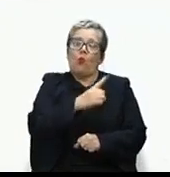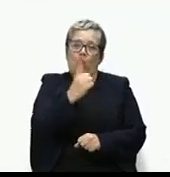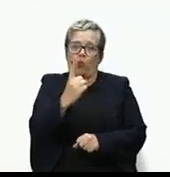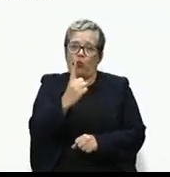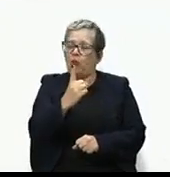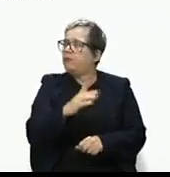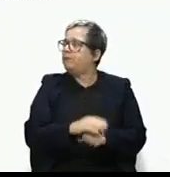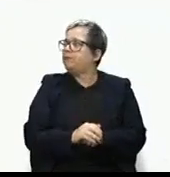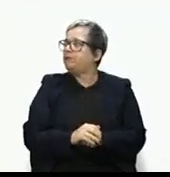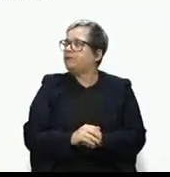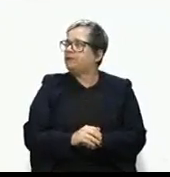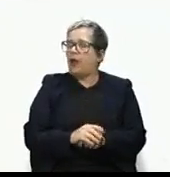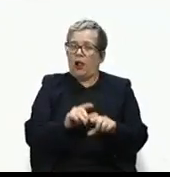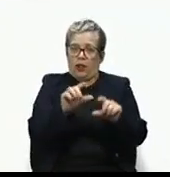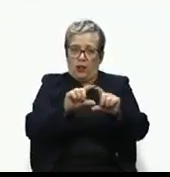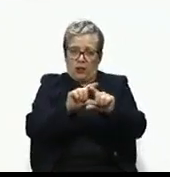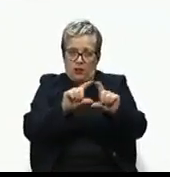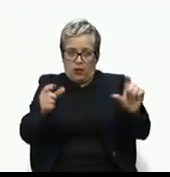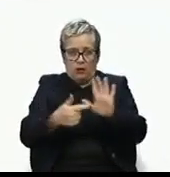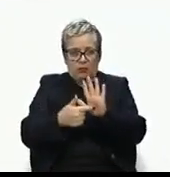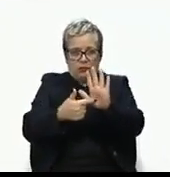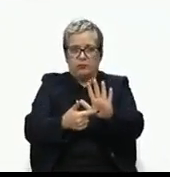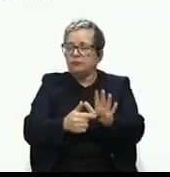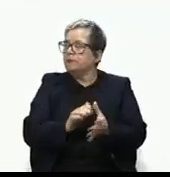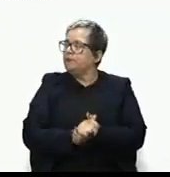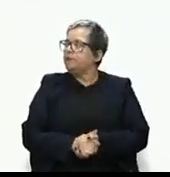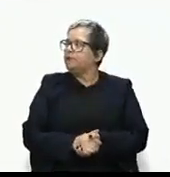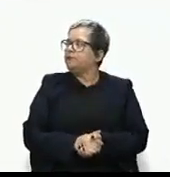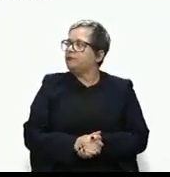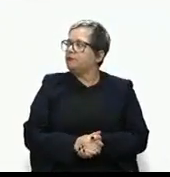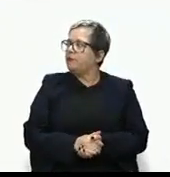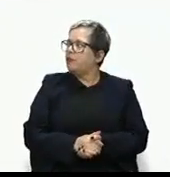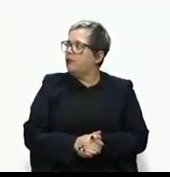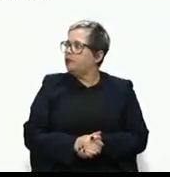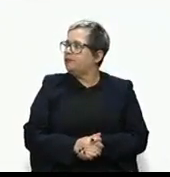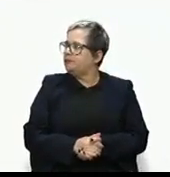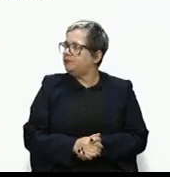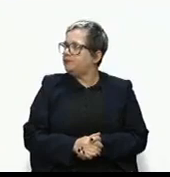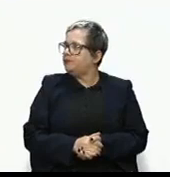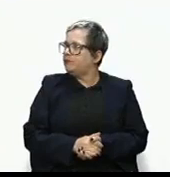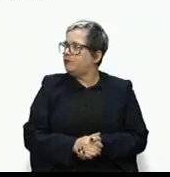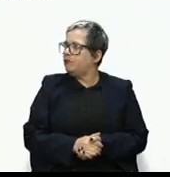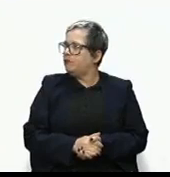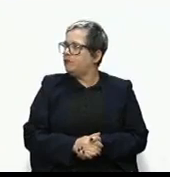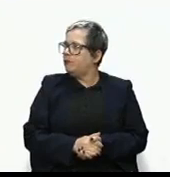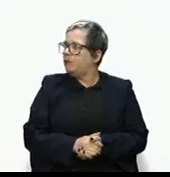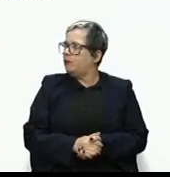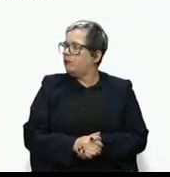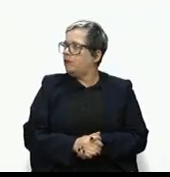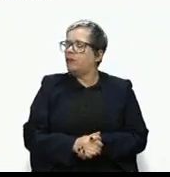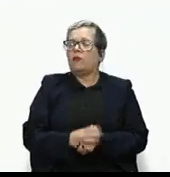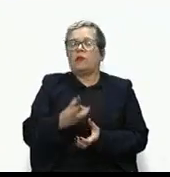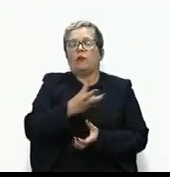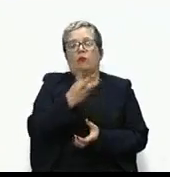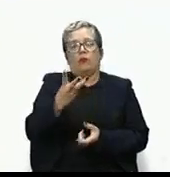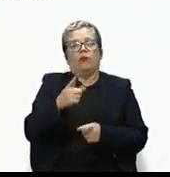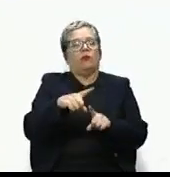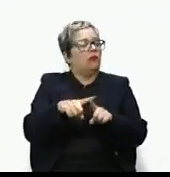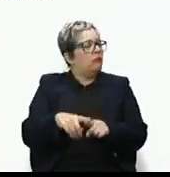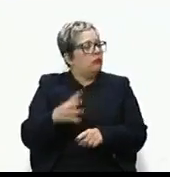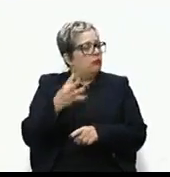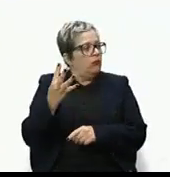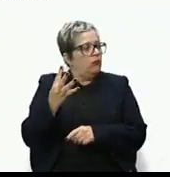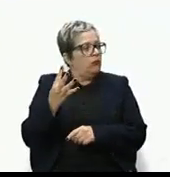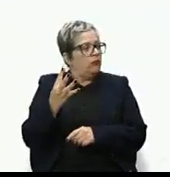1, deixa eu apagar aqui. Então, ela é uma matriz 3